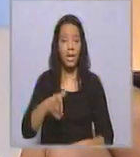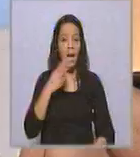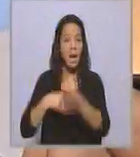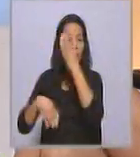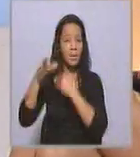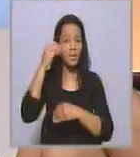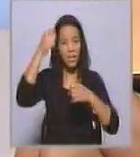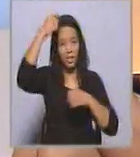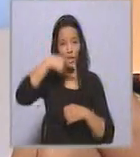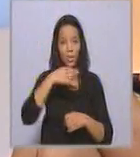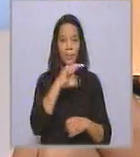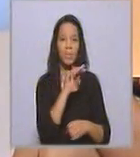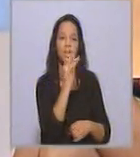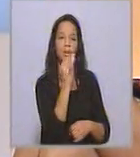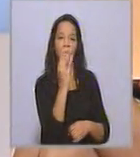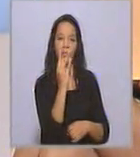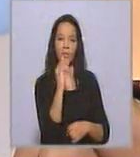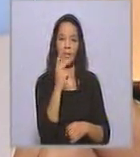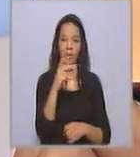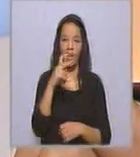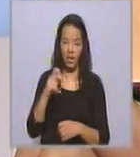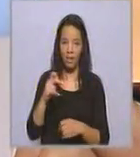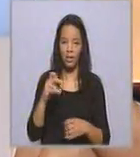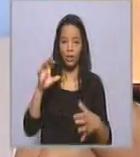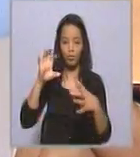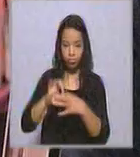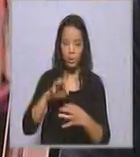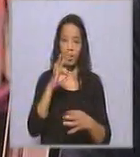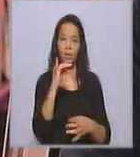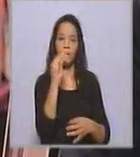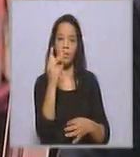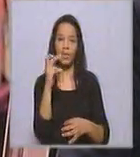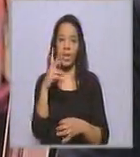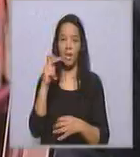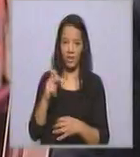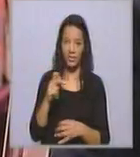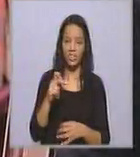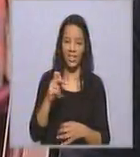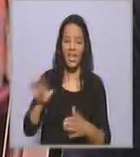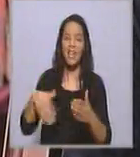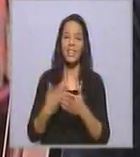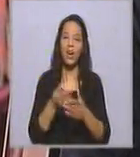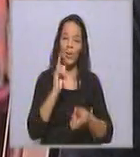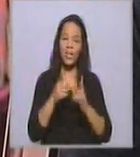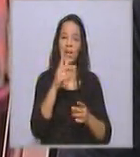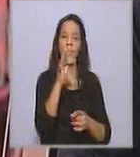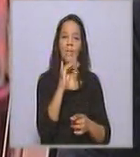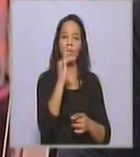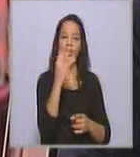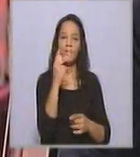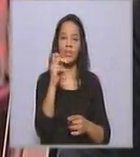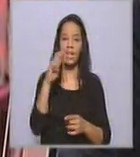história da fivela com fivela. Essa agora e fivelaste, já ouvi dizer que fivelaste. Ah, eu afivelei. E agora podemos criar